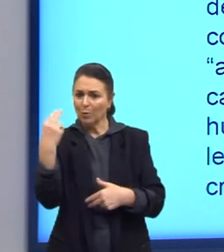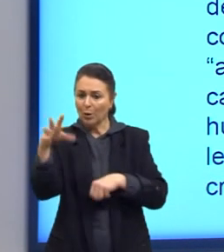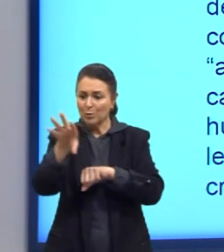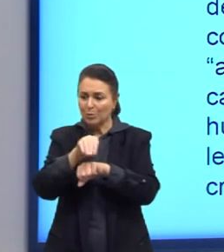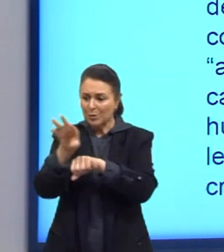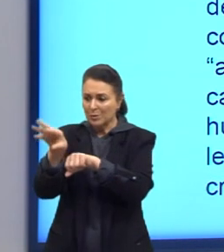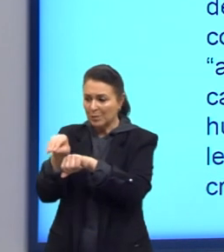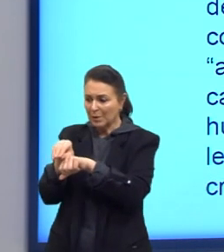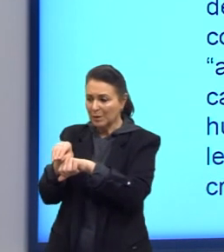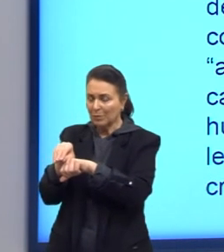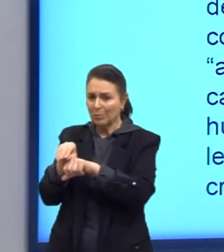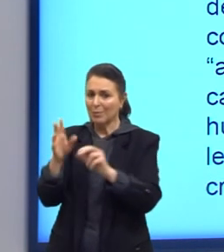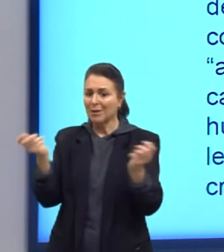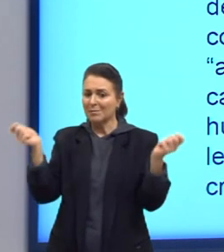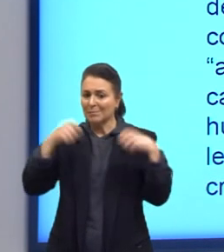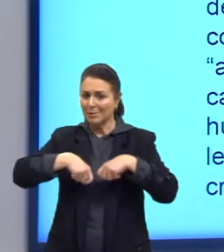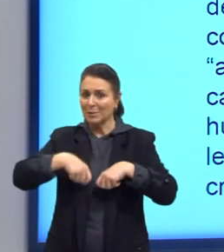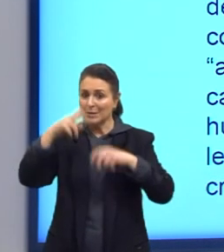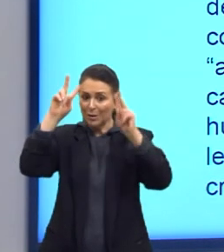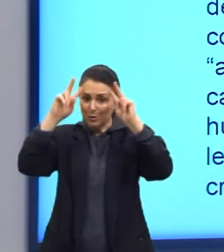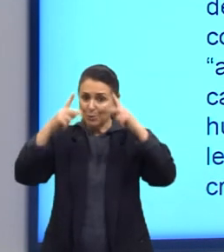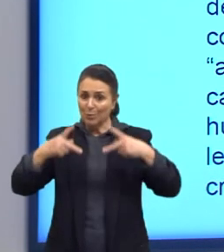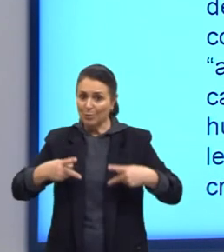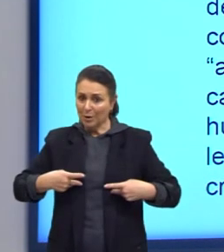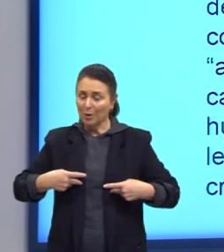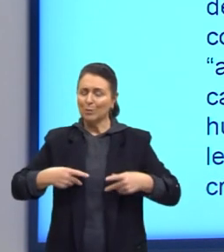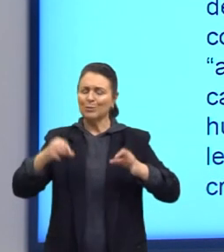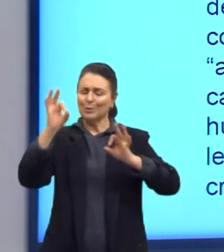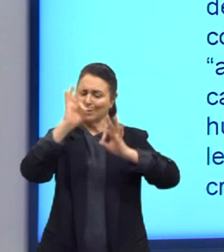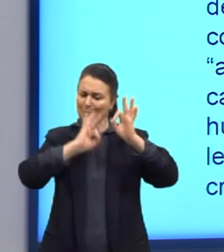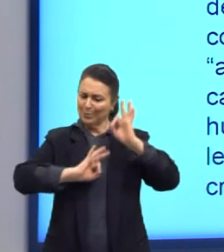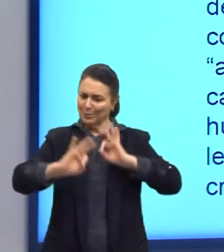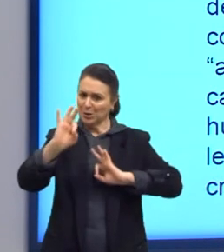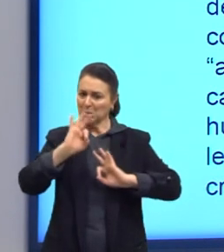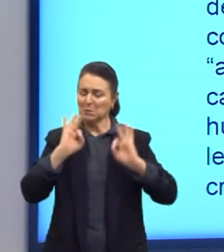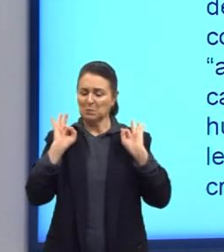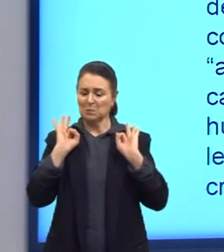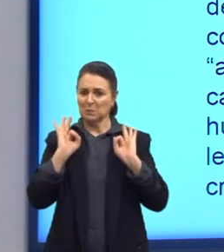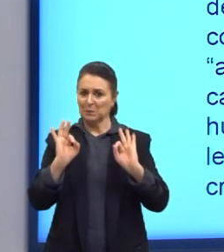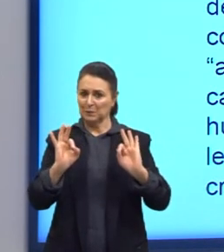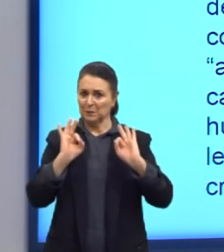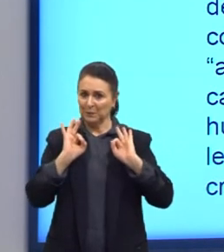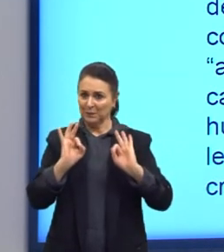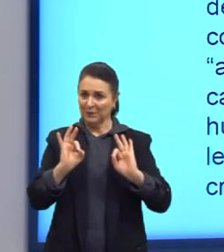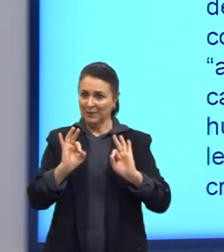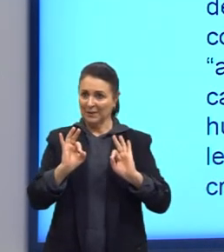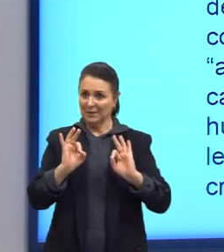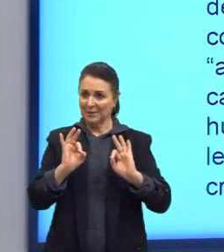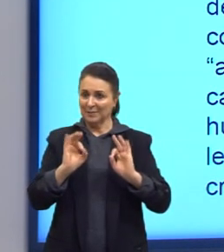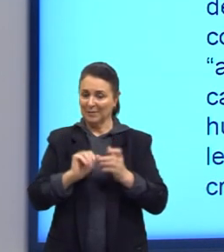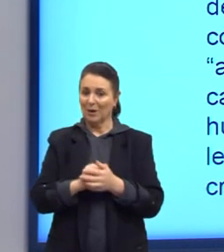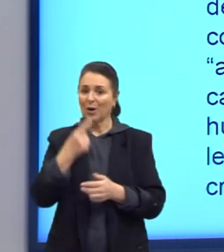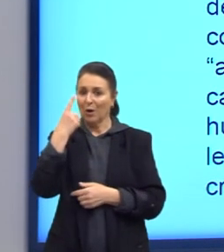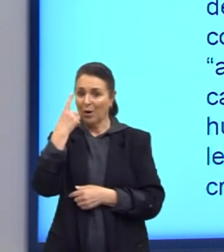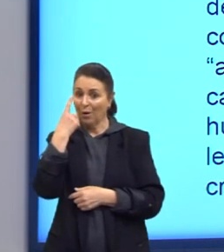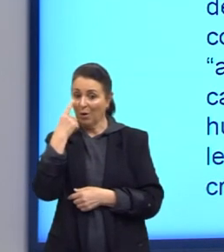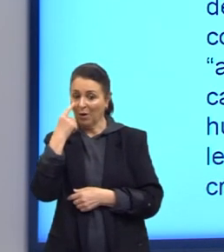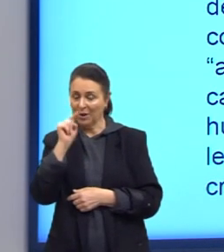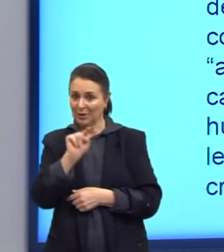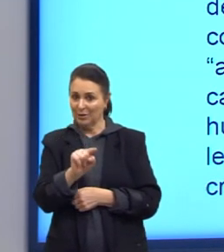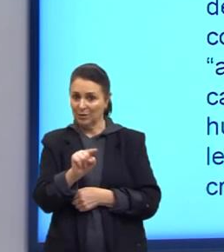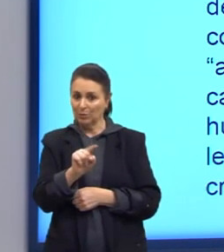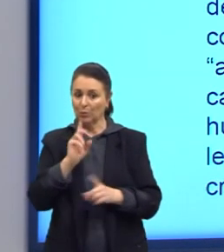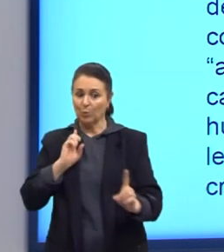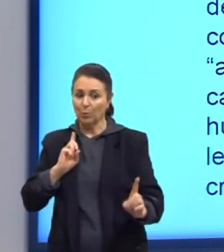sobre suas capa o e sua sofisticação uma presta bem atenção nesse trecho aqui ó